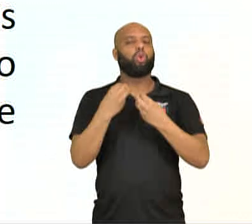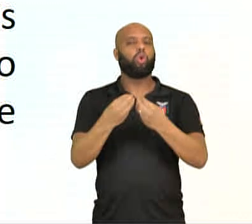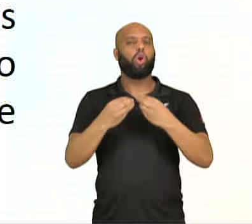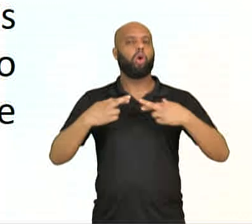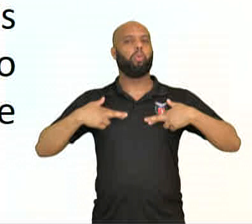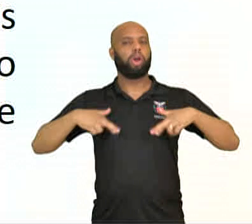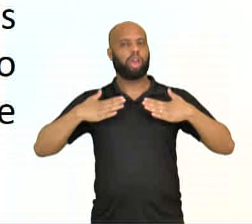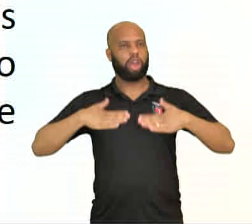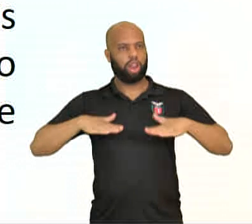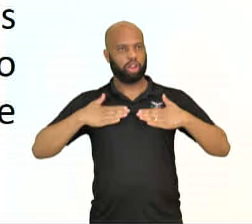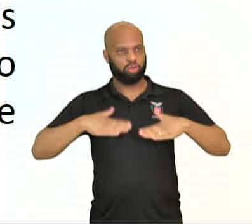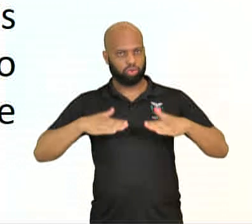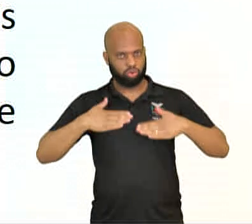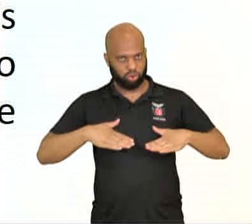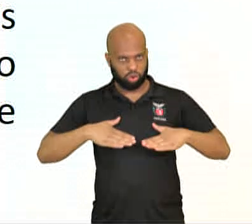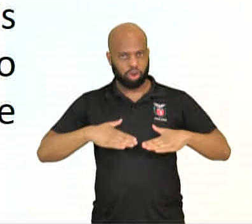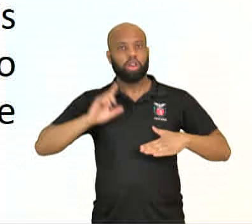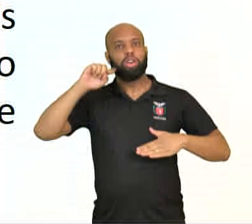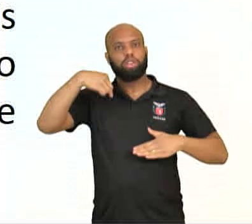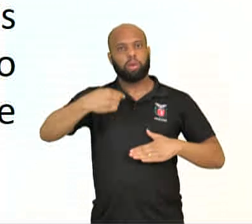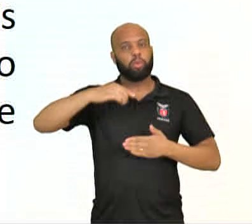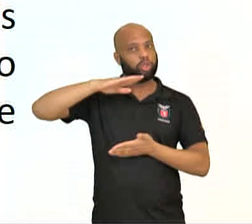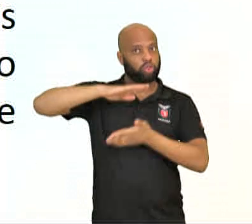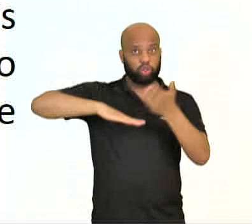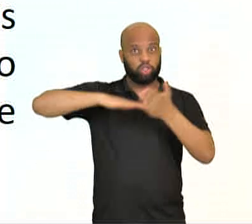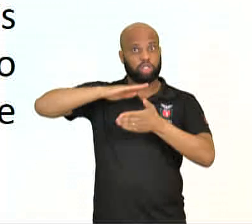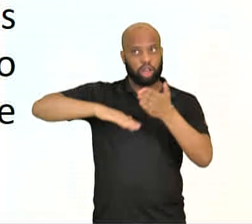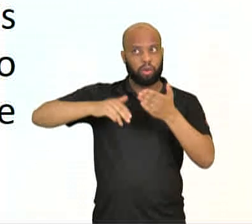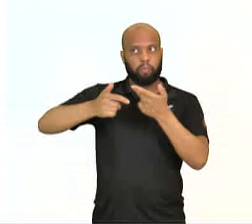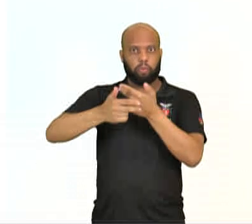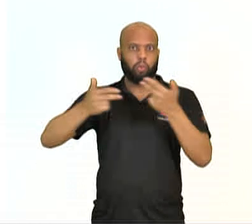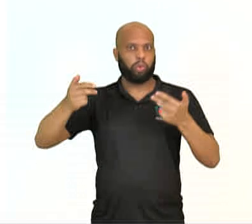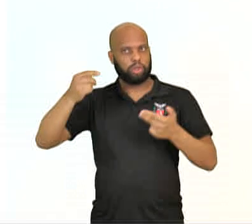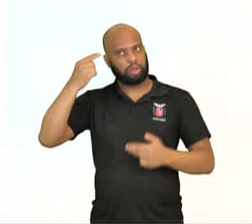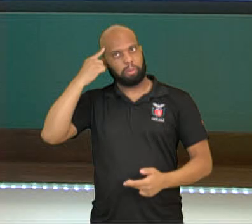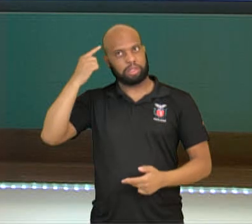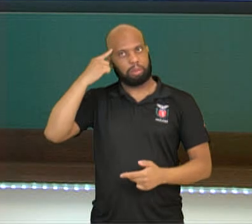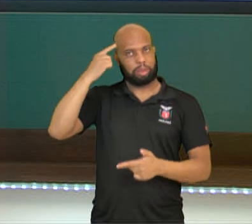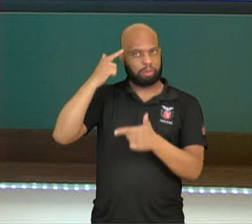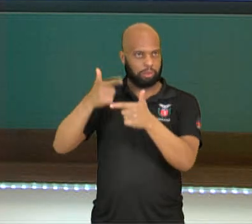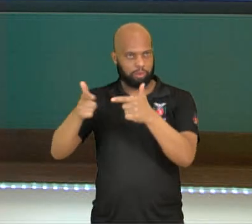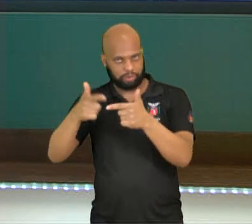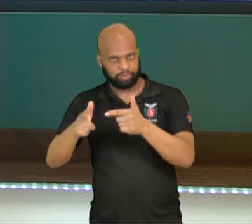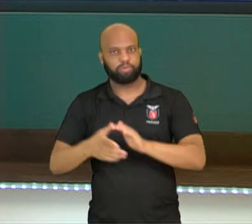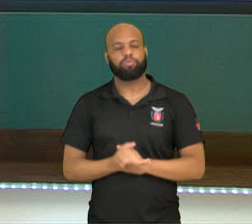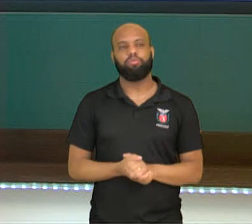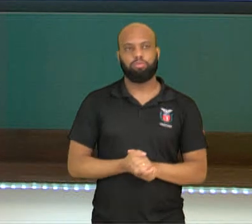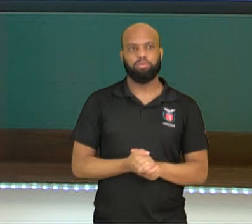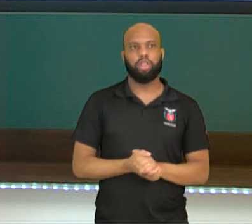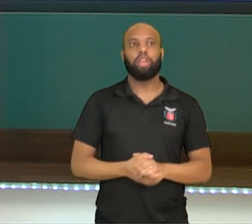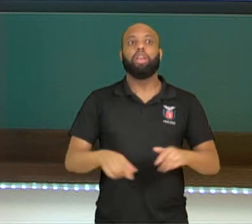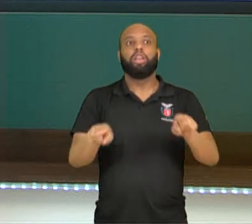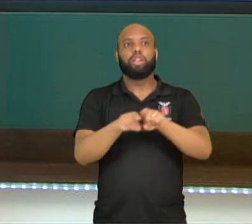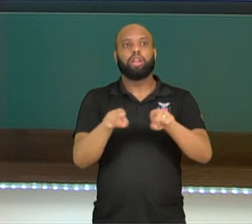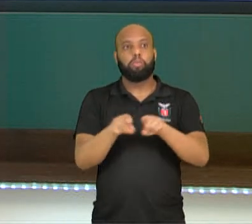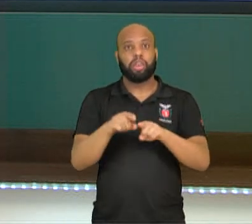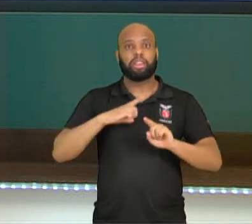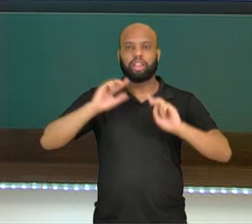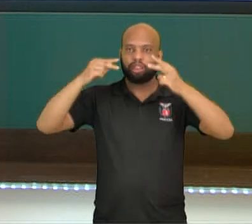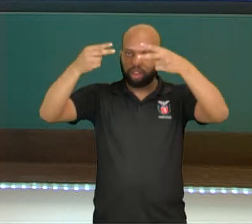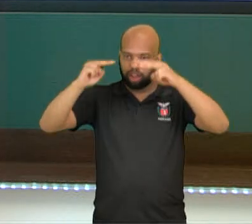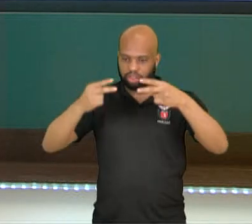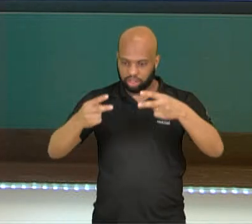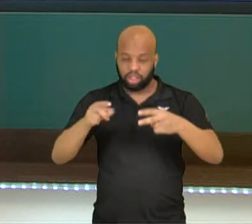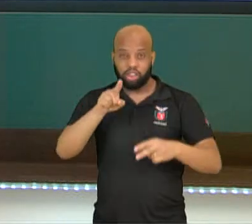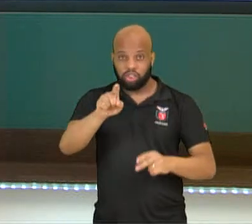está relaxando e fazer aflorar pensamentos relaxantes. Eu deixo aqui uma sugestão para vocês se quiserem ter uma